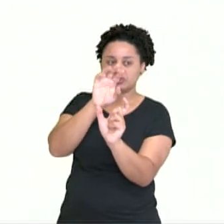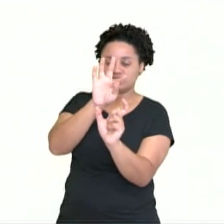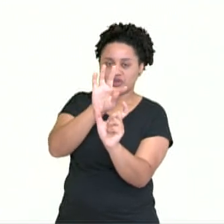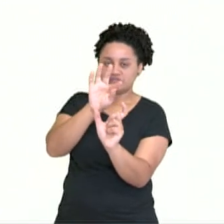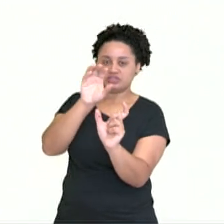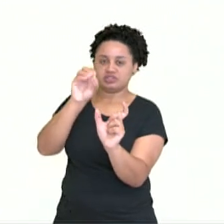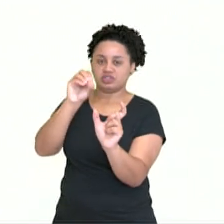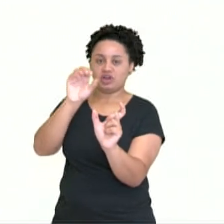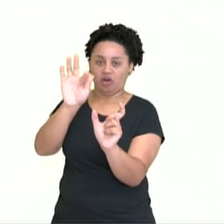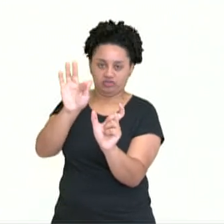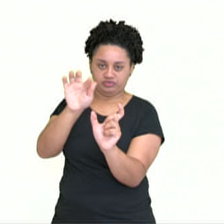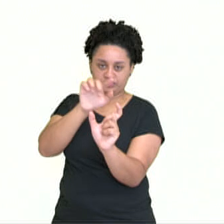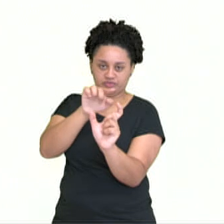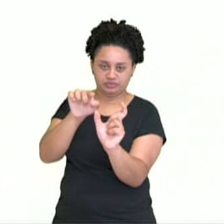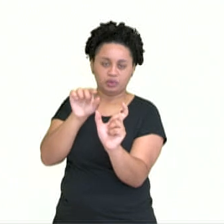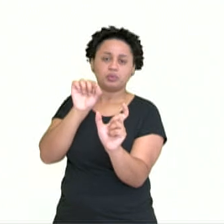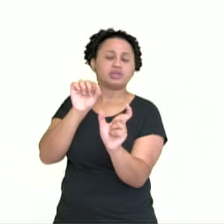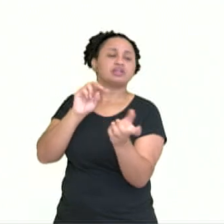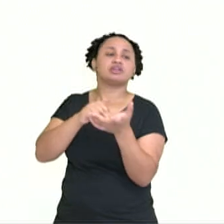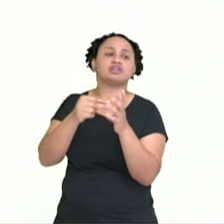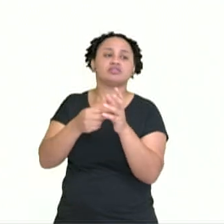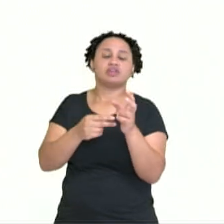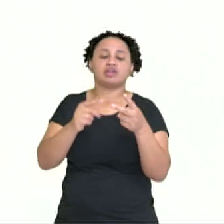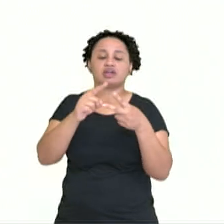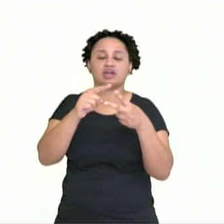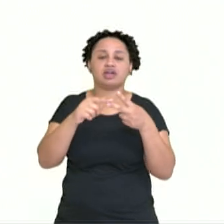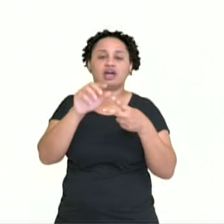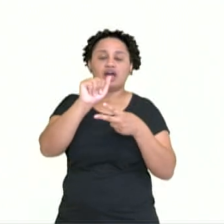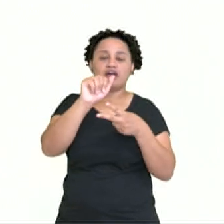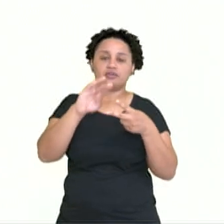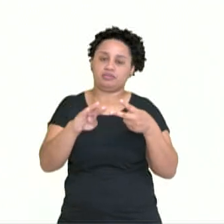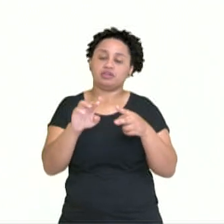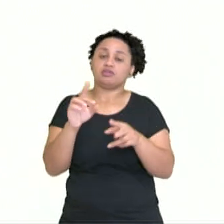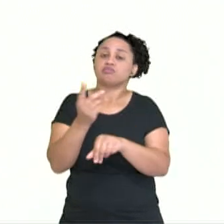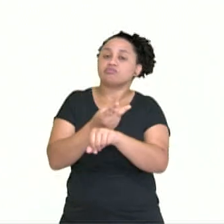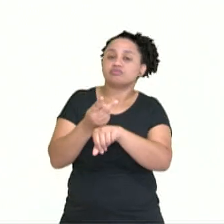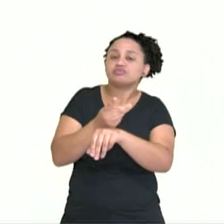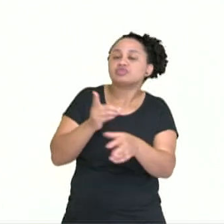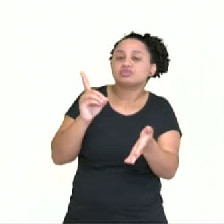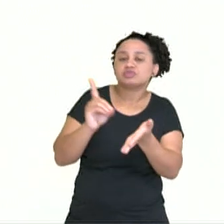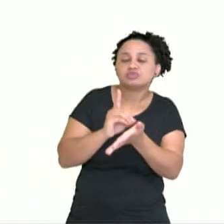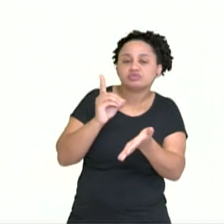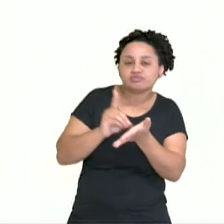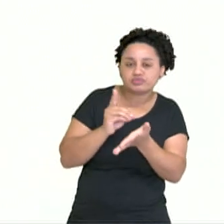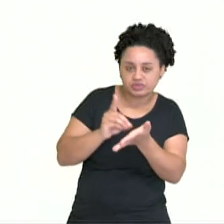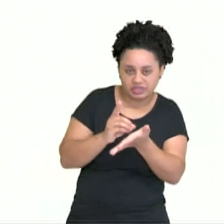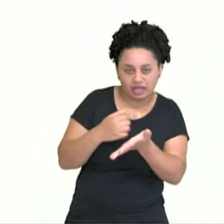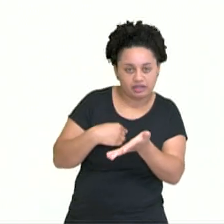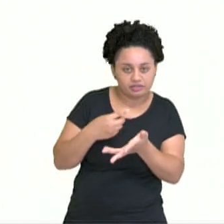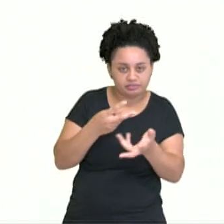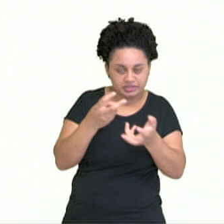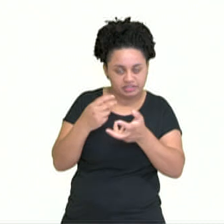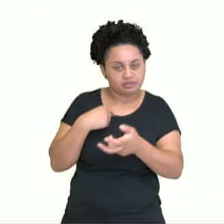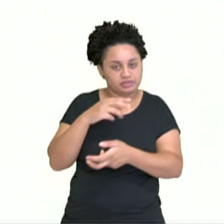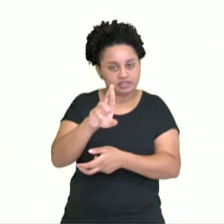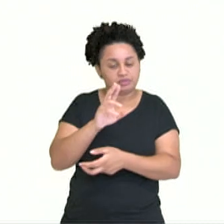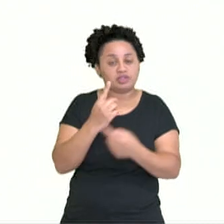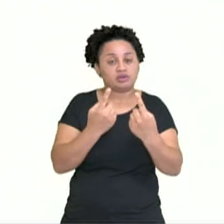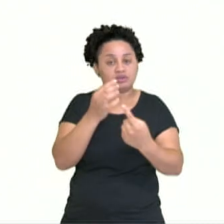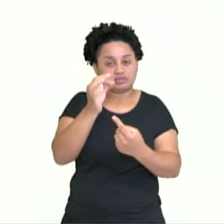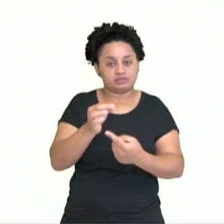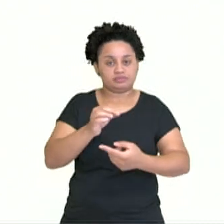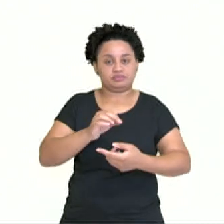ok? Eu tenho aqui duas alternativas, então vá até um dicionário, busque aí pelo contexto e marque a alternativa